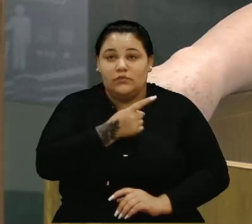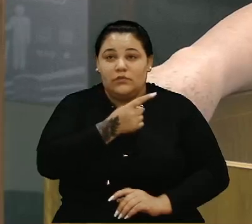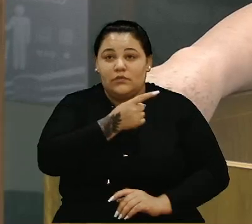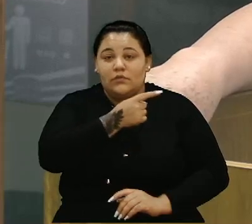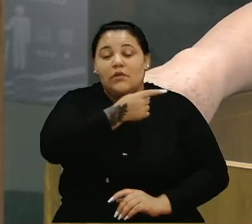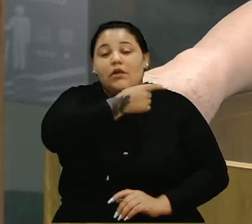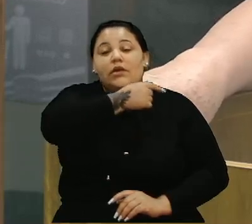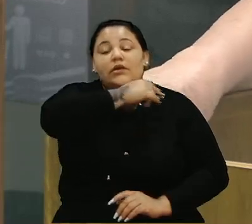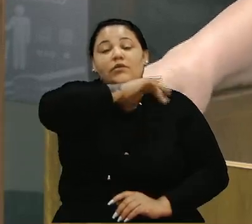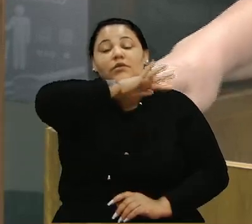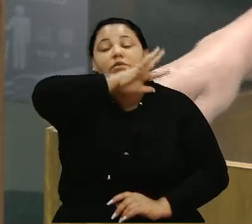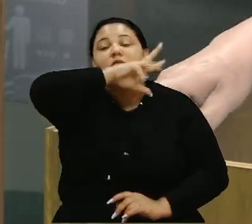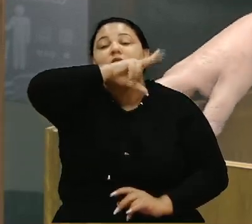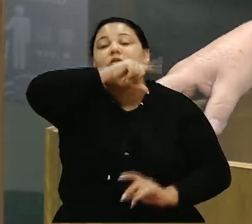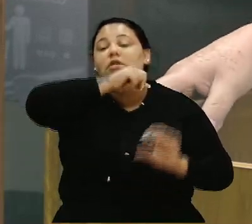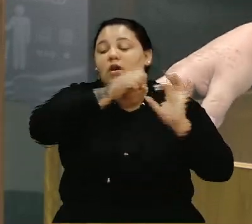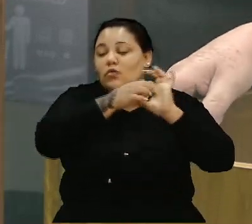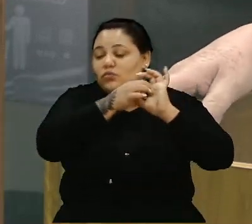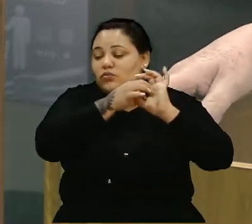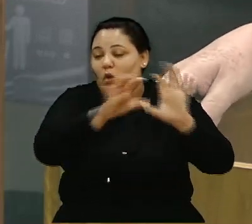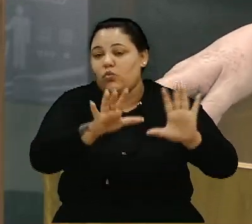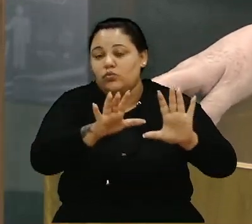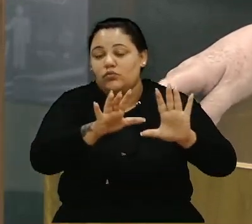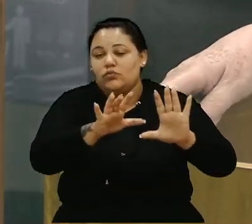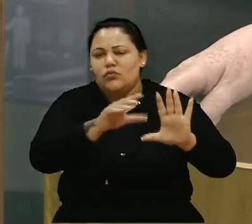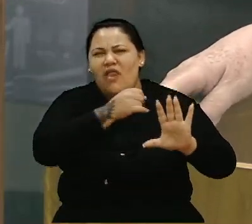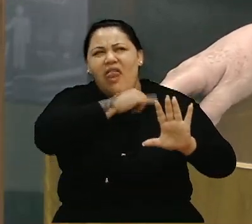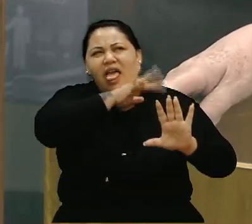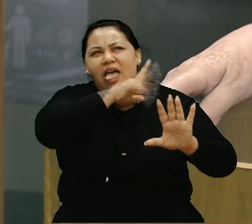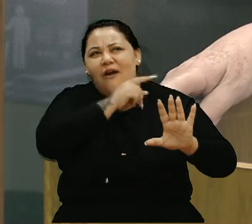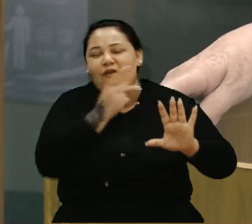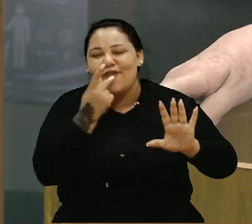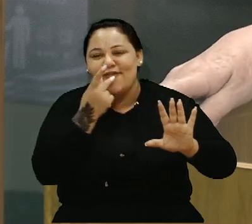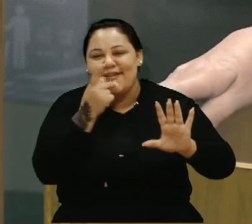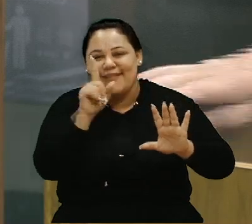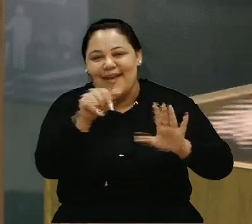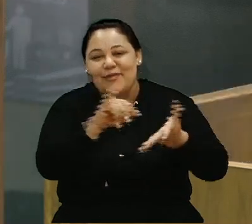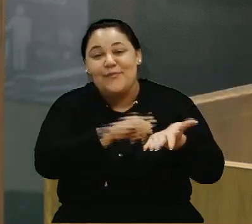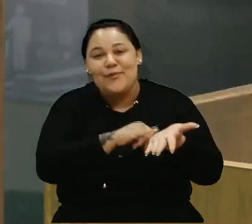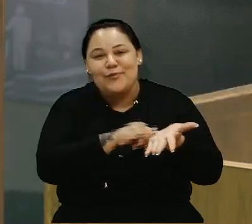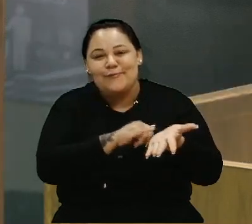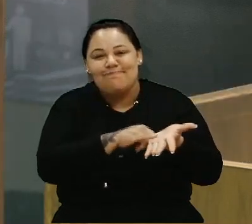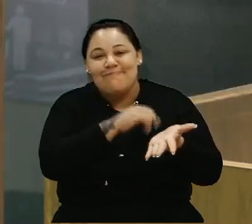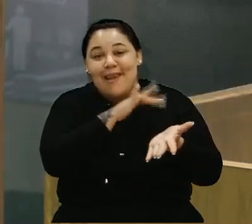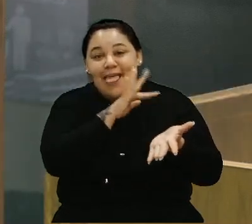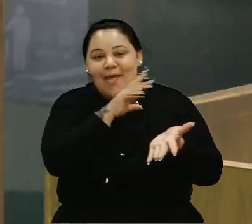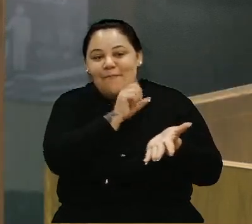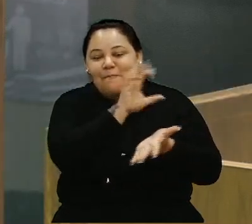solto. O leão que eu falo é o leão do imposto de renda, né?